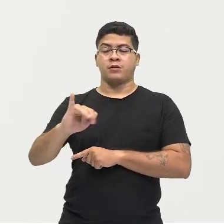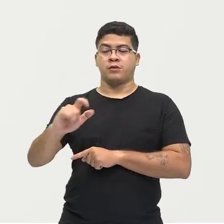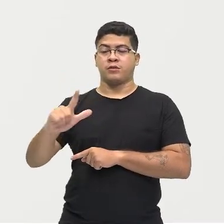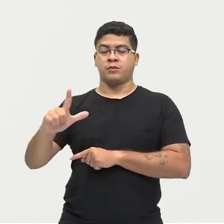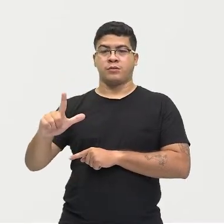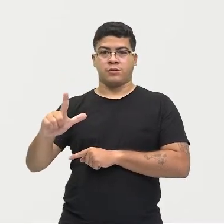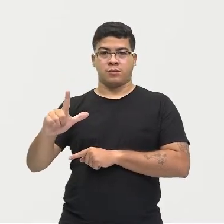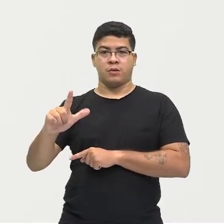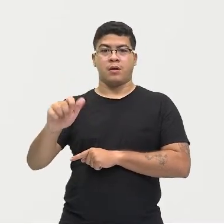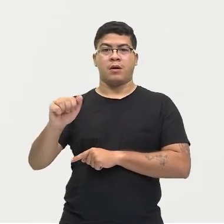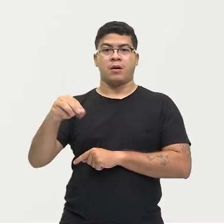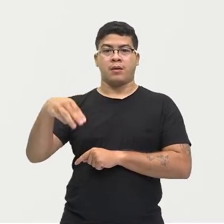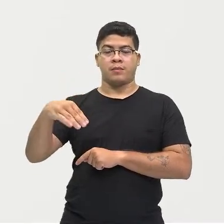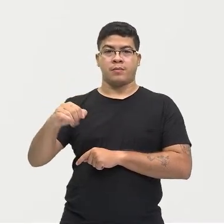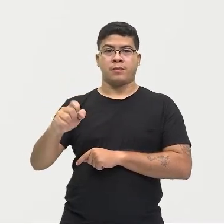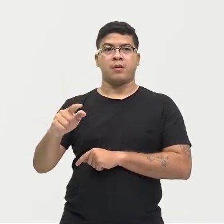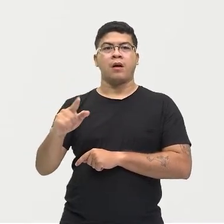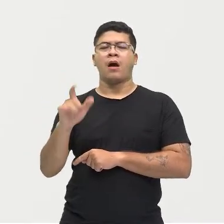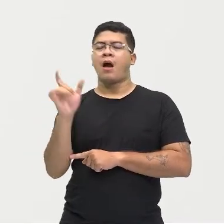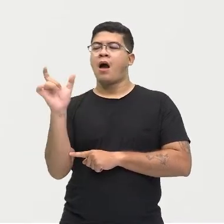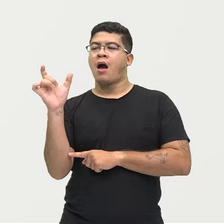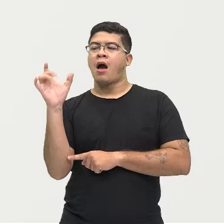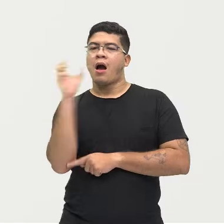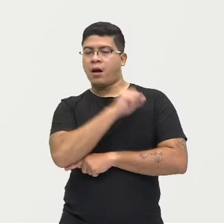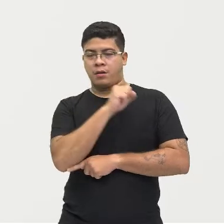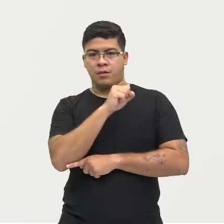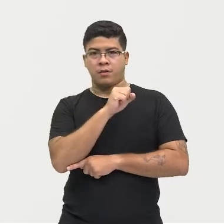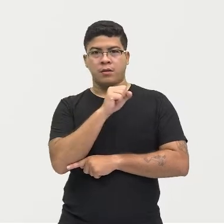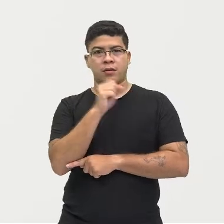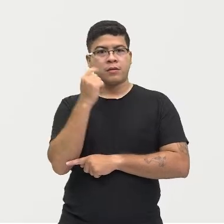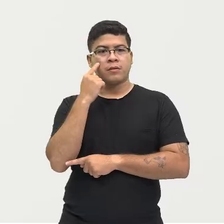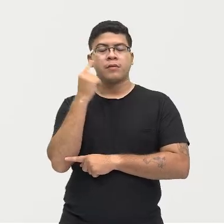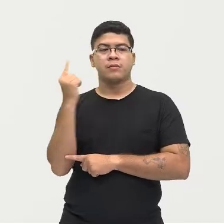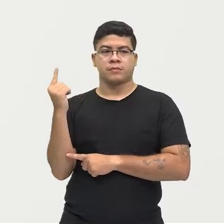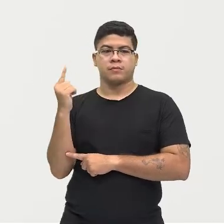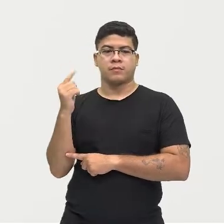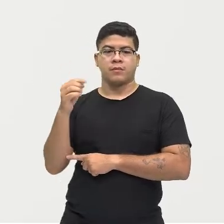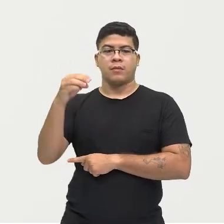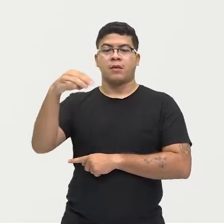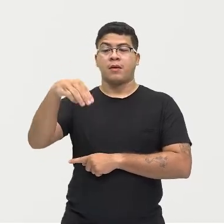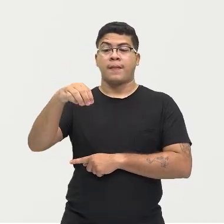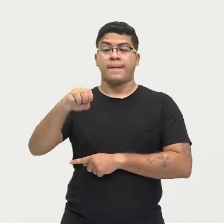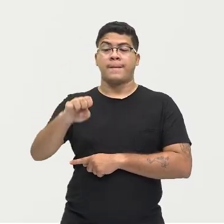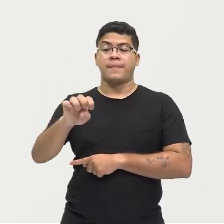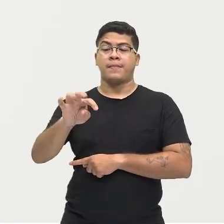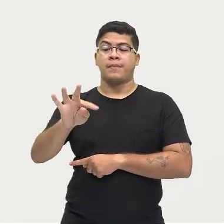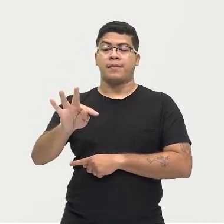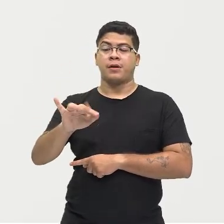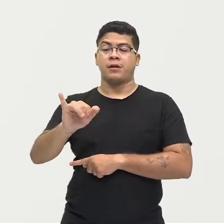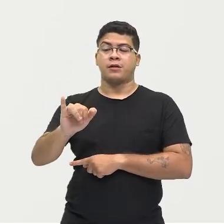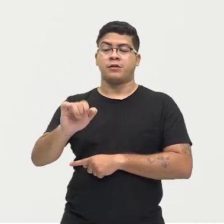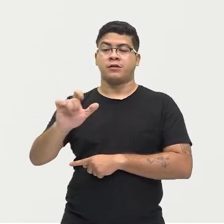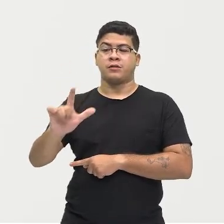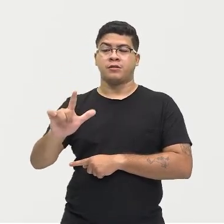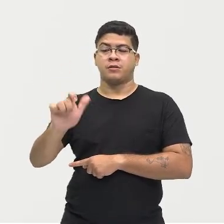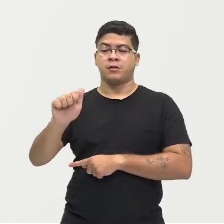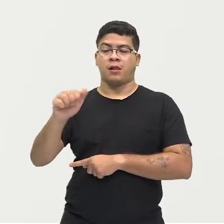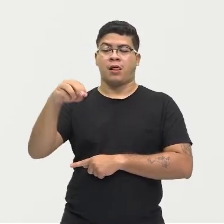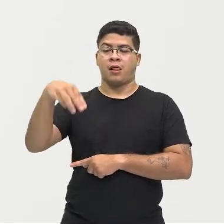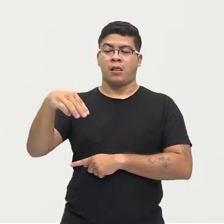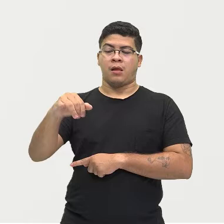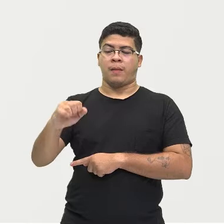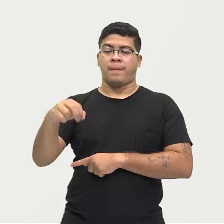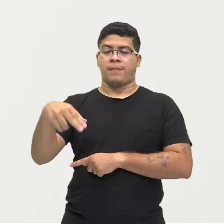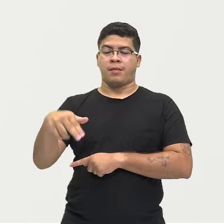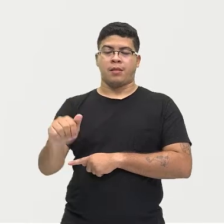metilamina. Ou, se quiser fazer uma leitura, só metilamina. É o nome do composto, certo? Observem